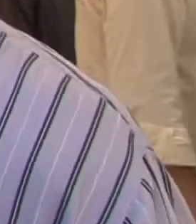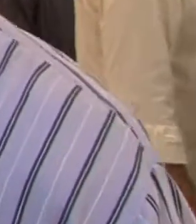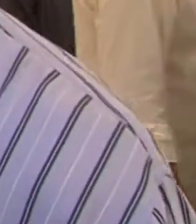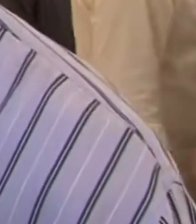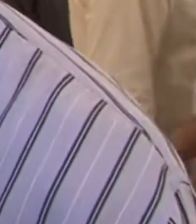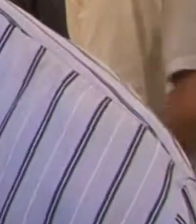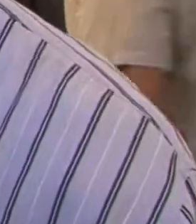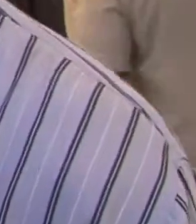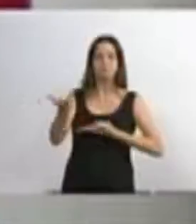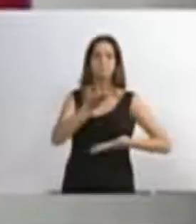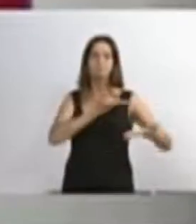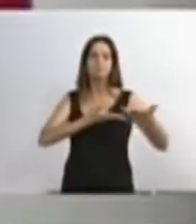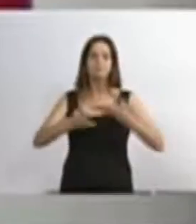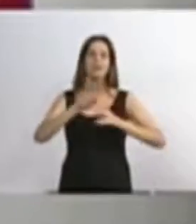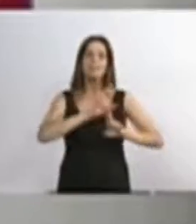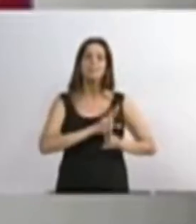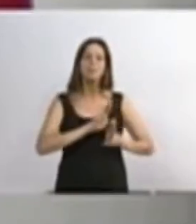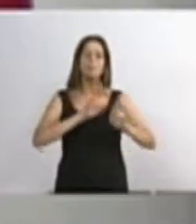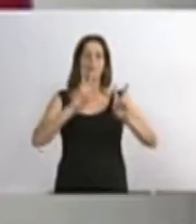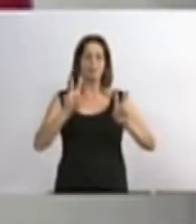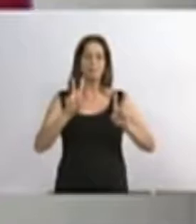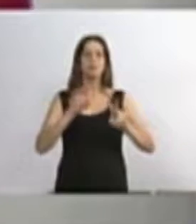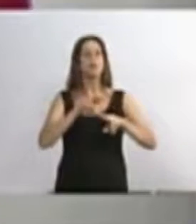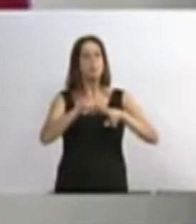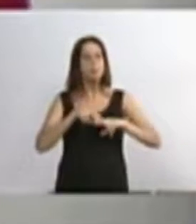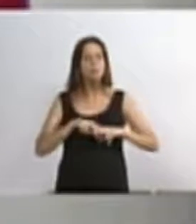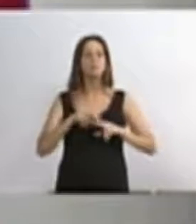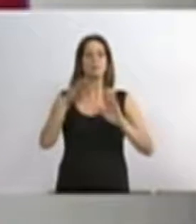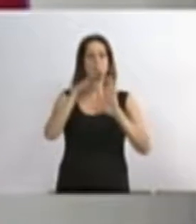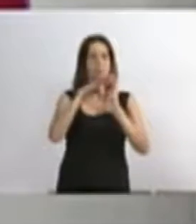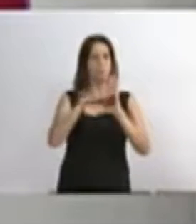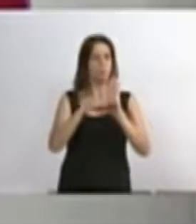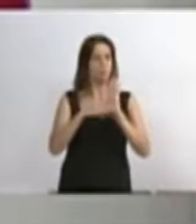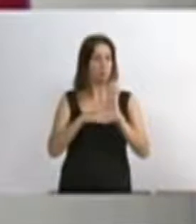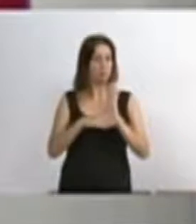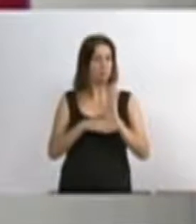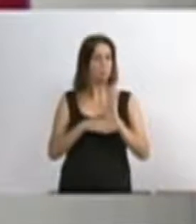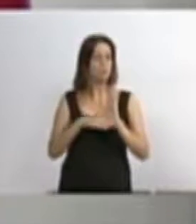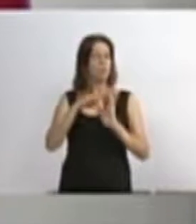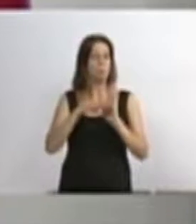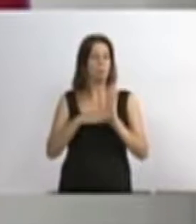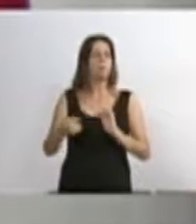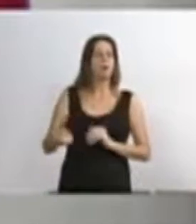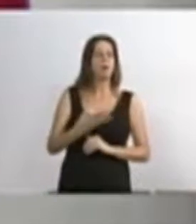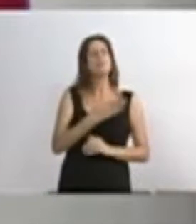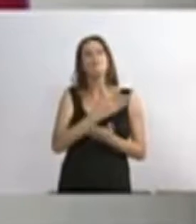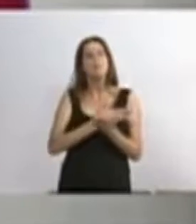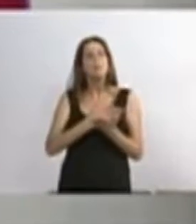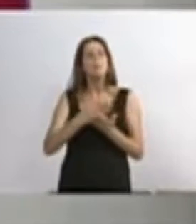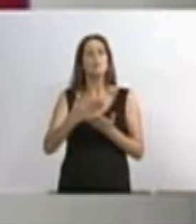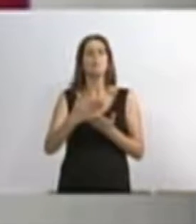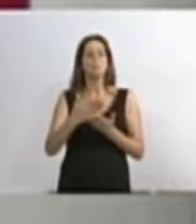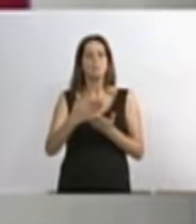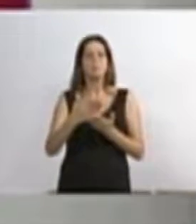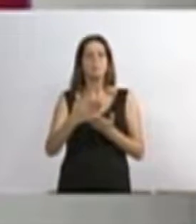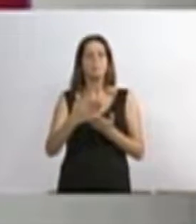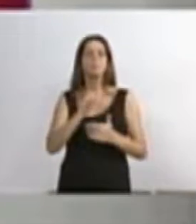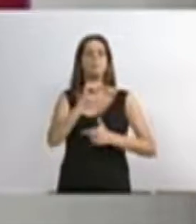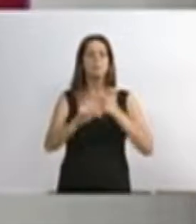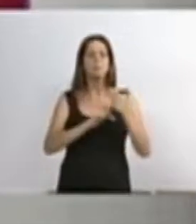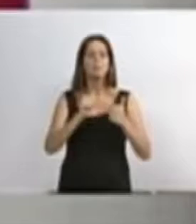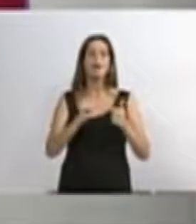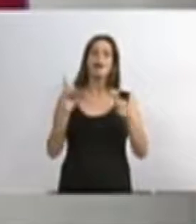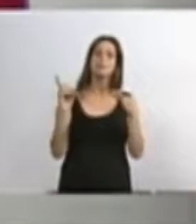Lar Menino Jesus. A tribuna foi ocupada por convidados como a supervisora do Sistema Nacional de Emprego, Cine de